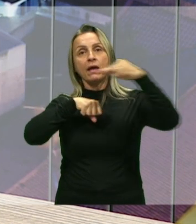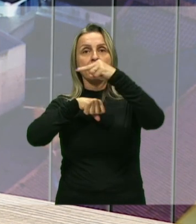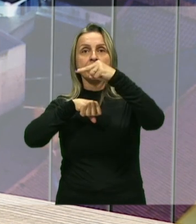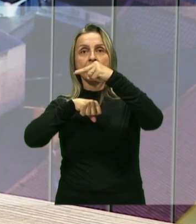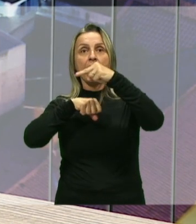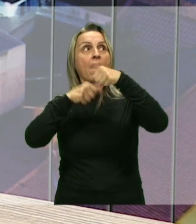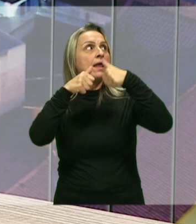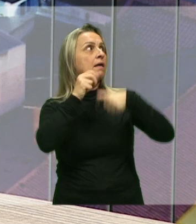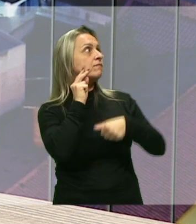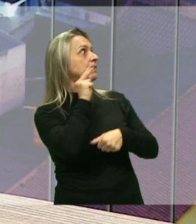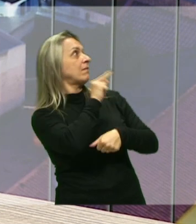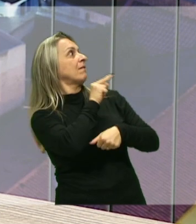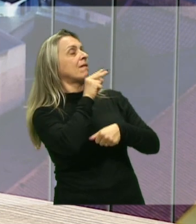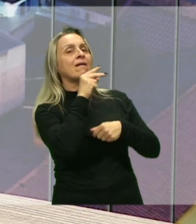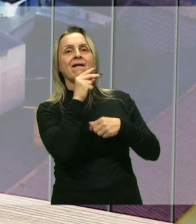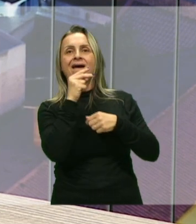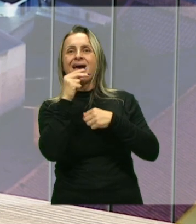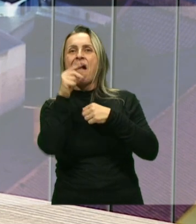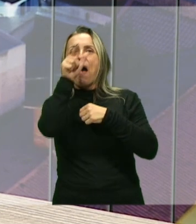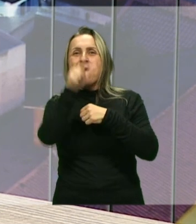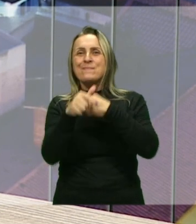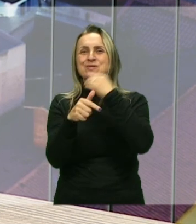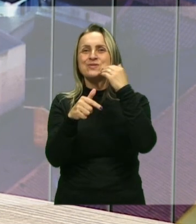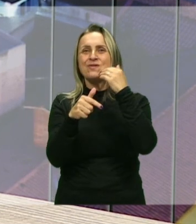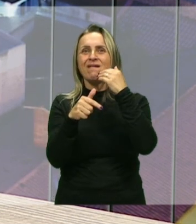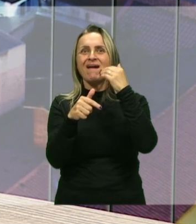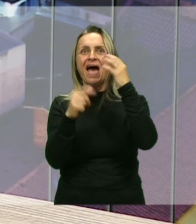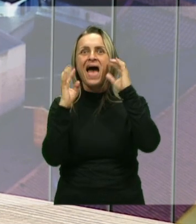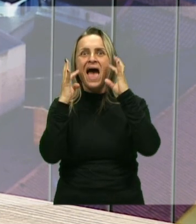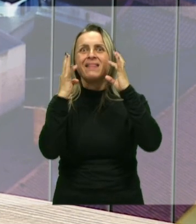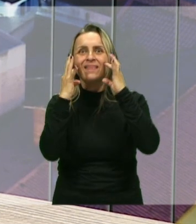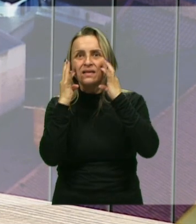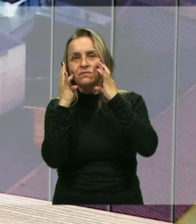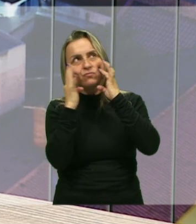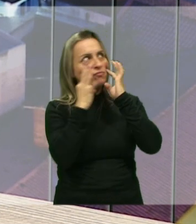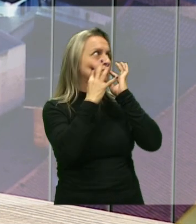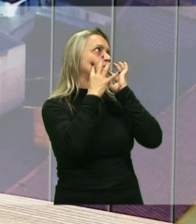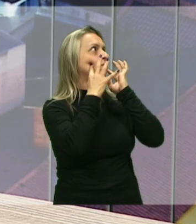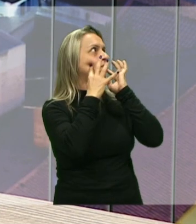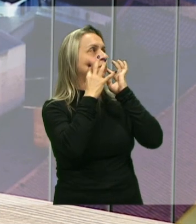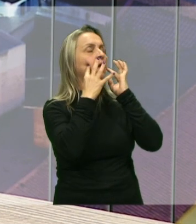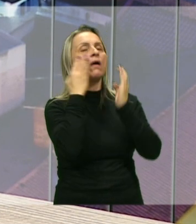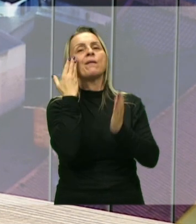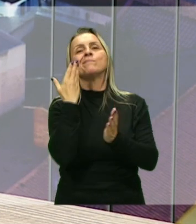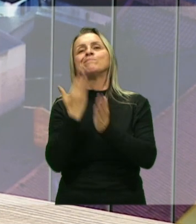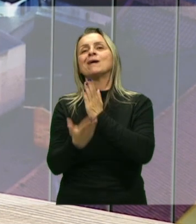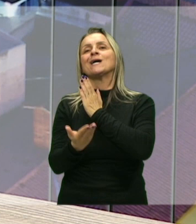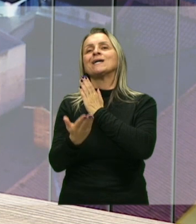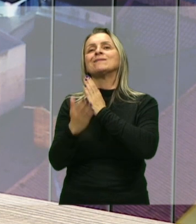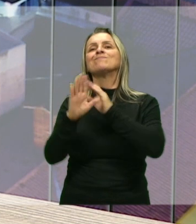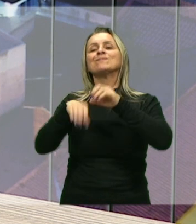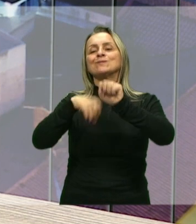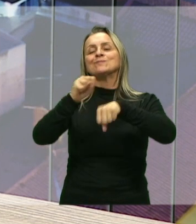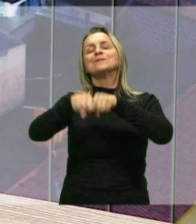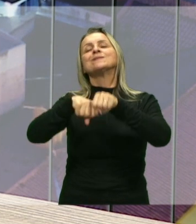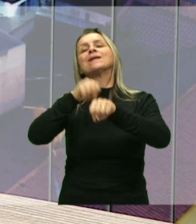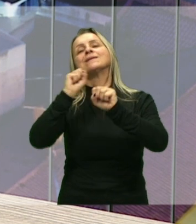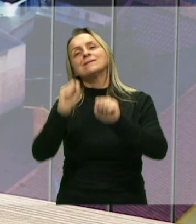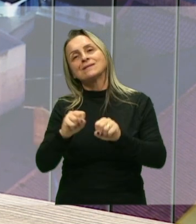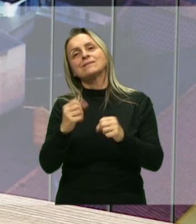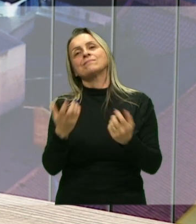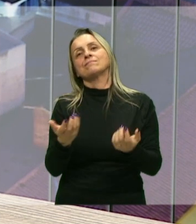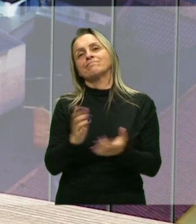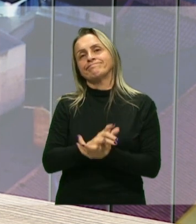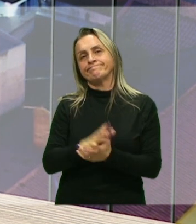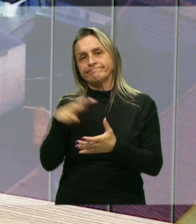fica com a pessoa, né? Então eu vou estar mais à frente que ela, que é o errado, ela tem que estar mais à frente que eu, aí vem uma bicicleta e passa por cima de